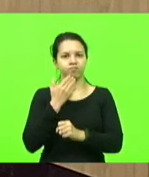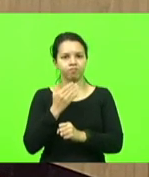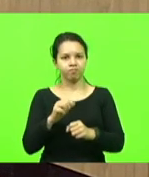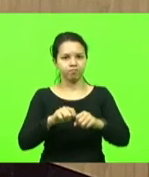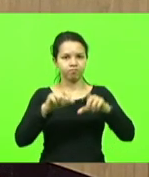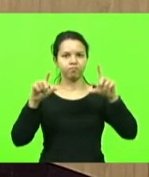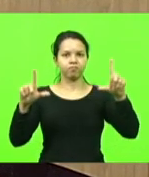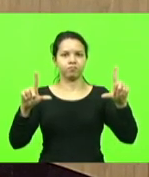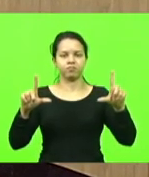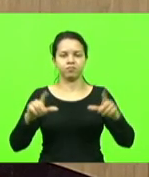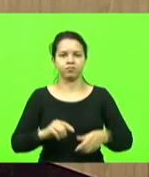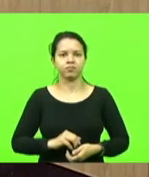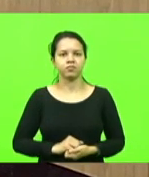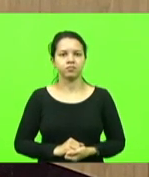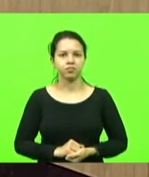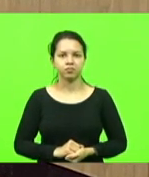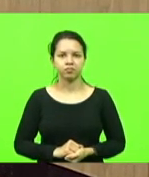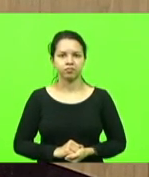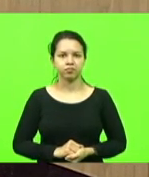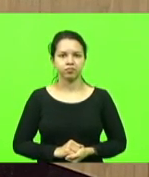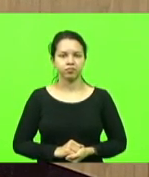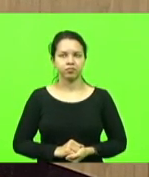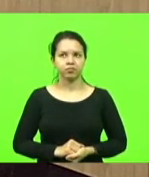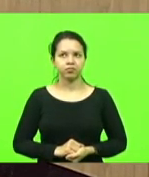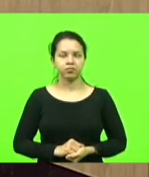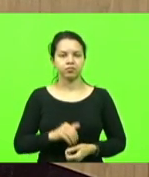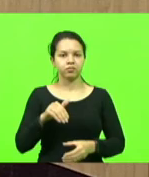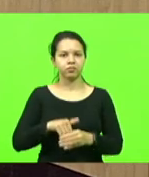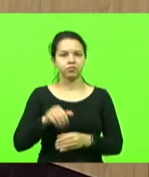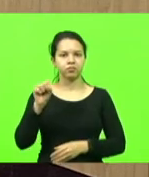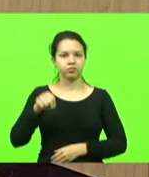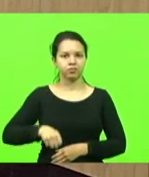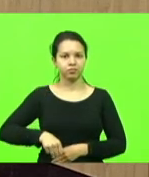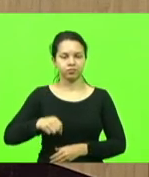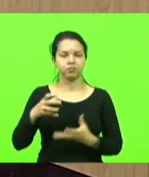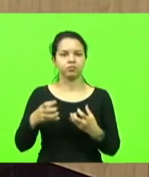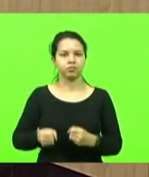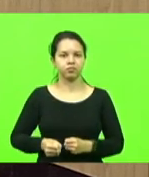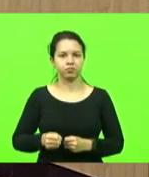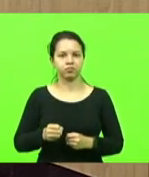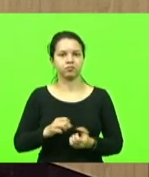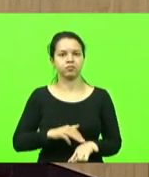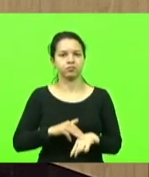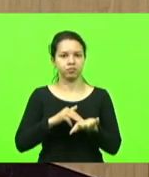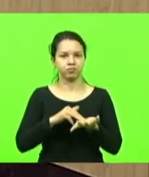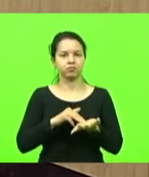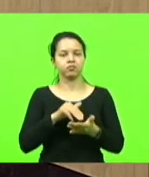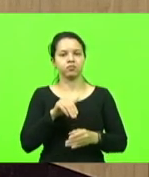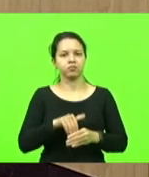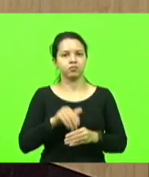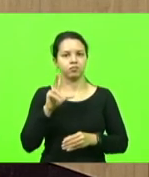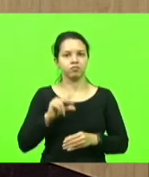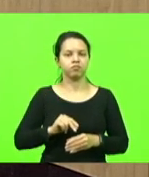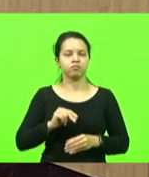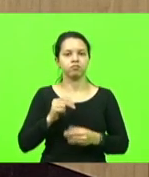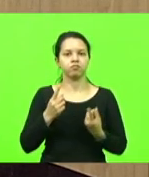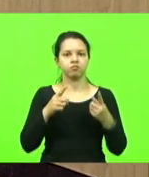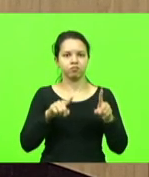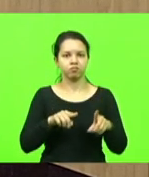Quem vota sim, vota a favor da moção. Quem vota Não vota contrário à moção.